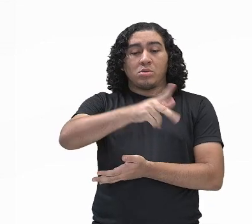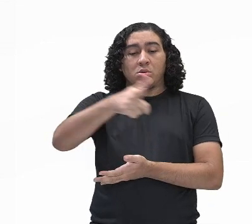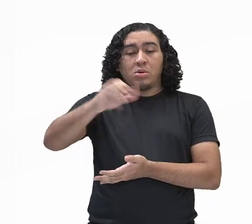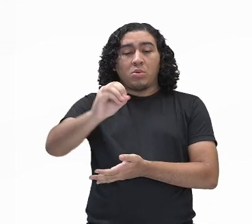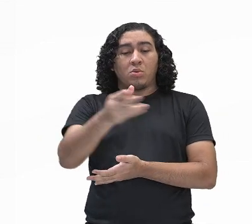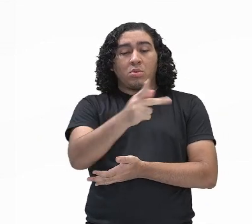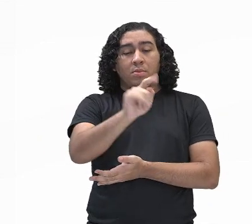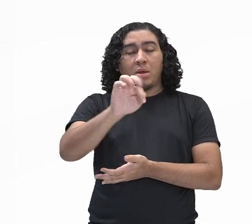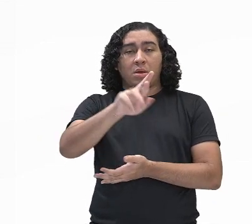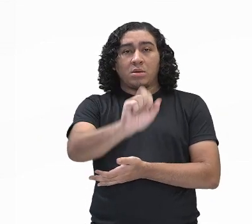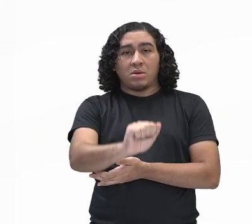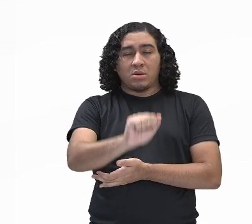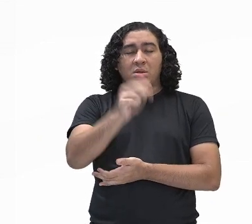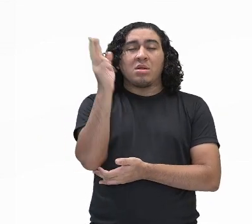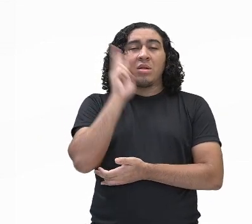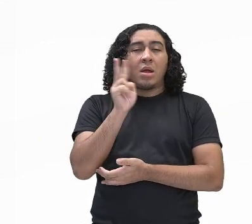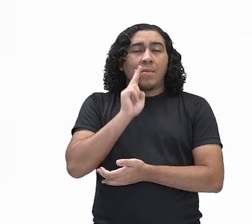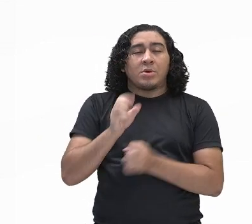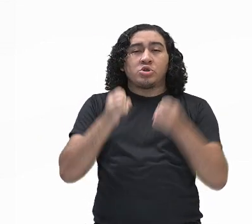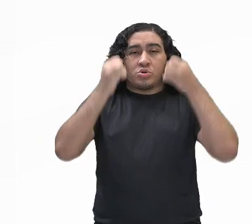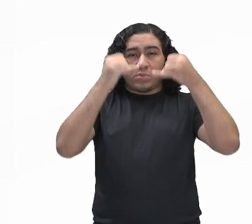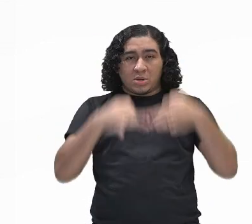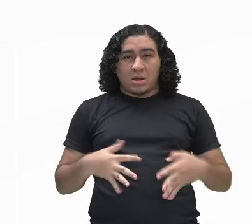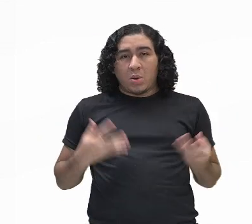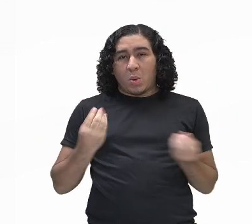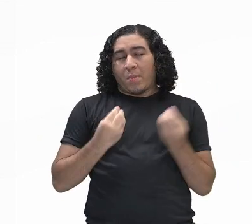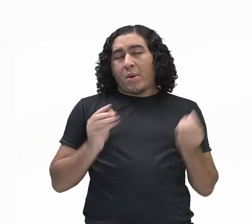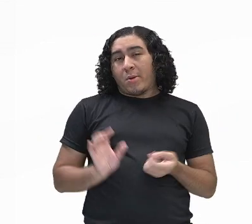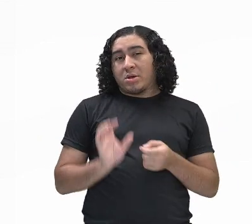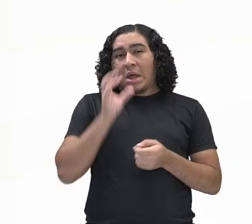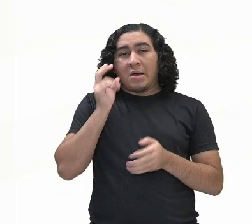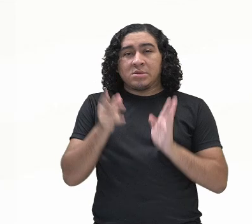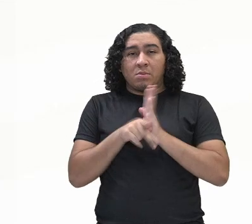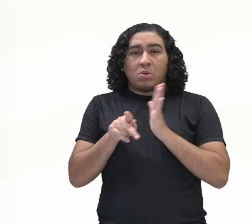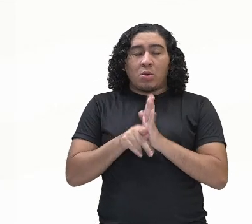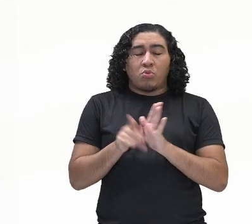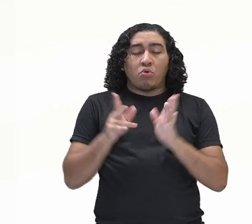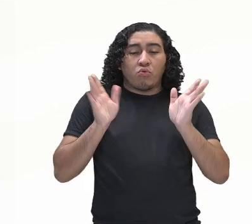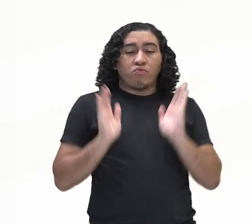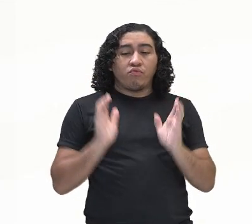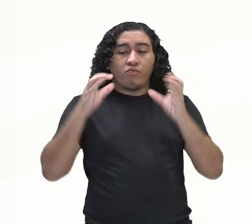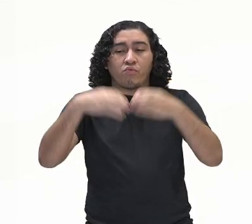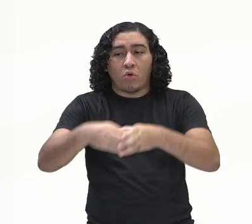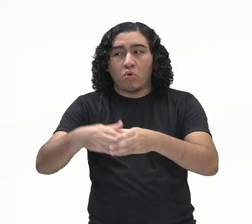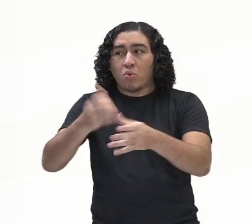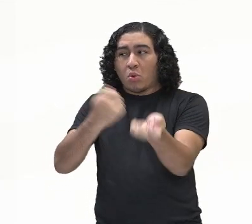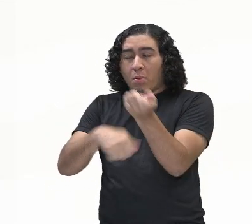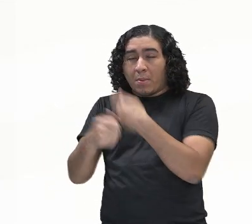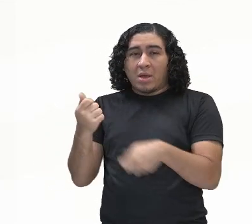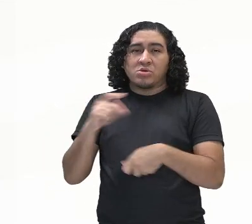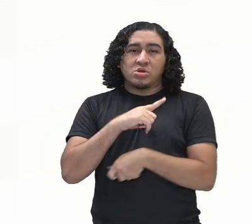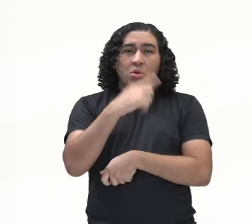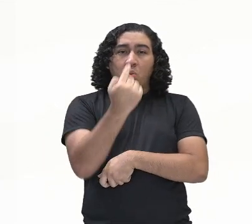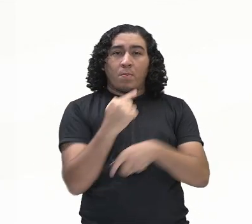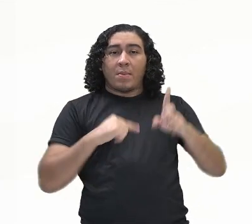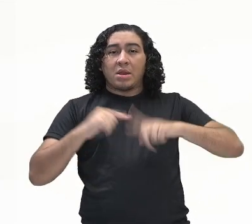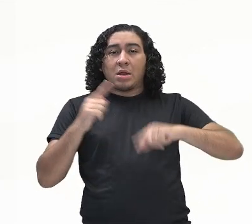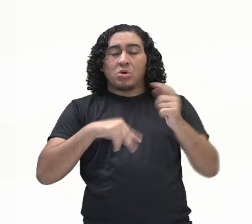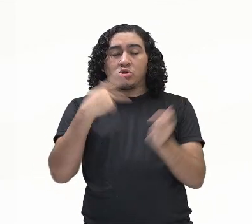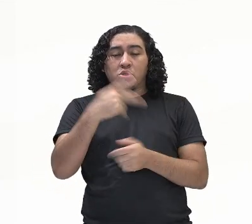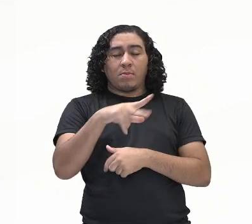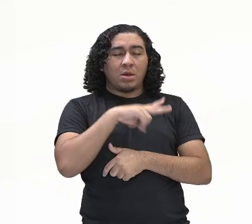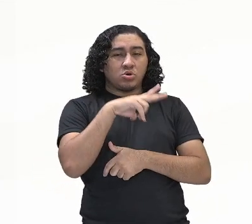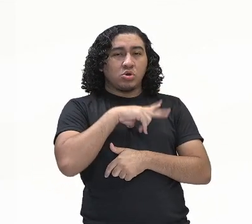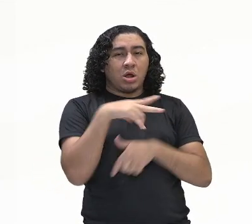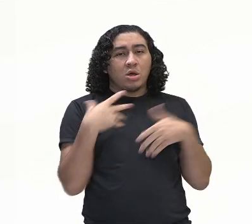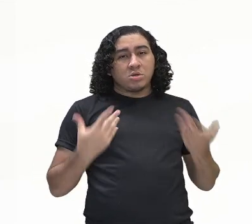no início sobre o comércio monopolista, né, onde você detém ali um produto e o preço